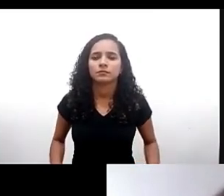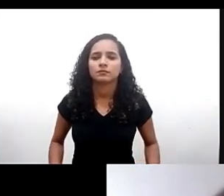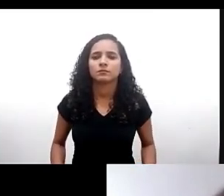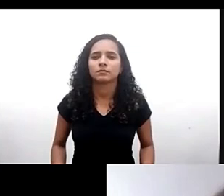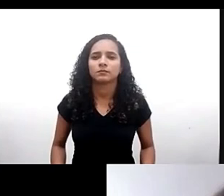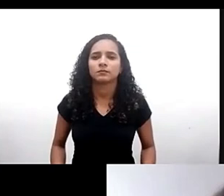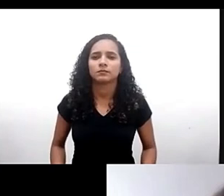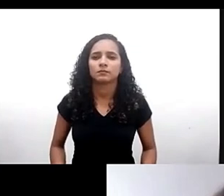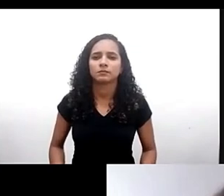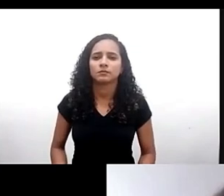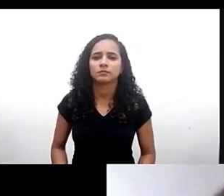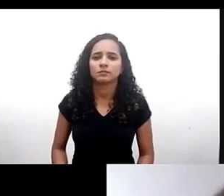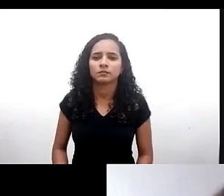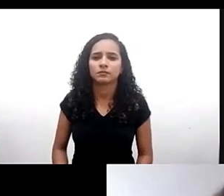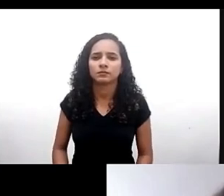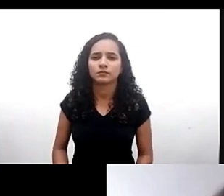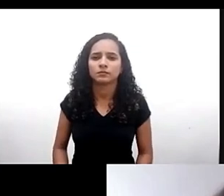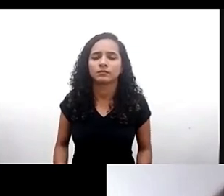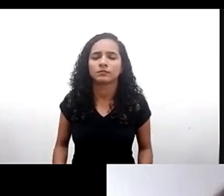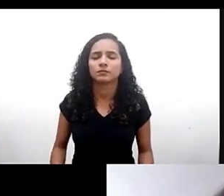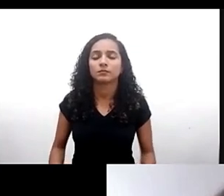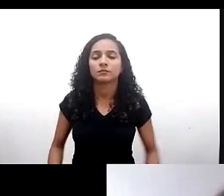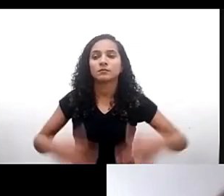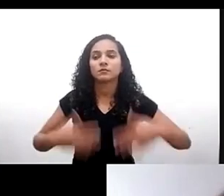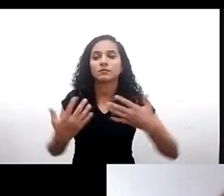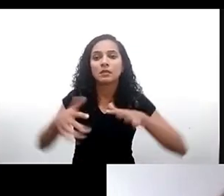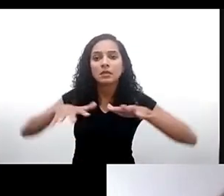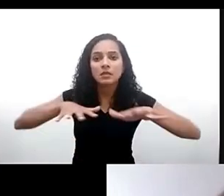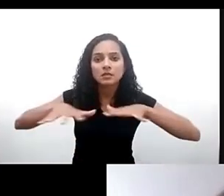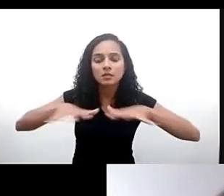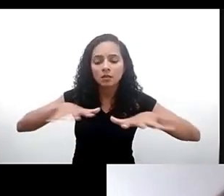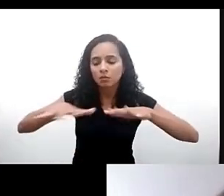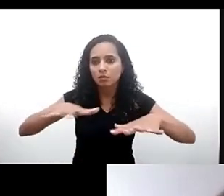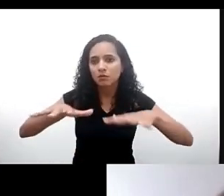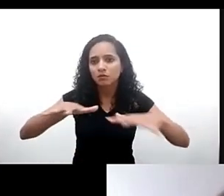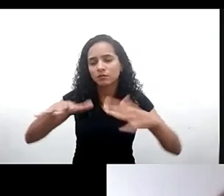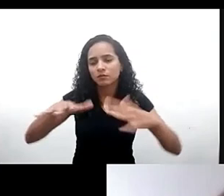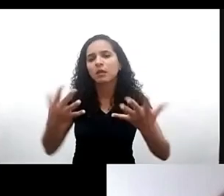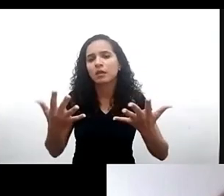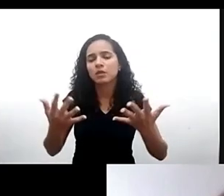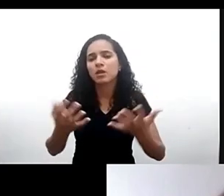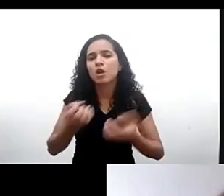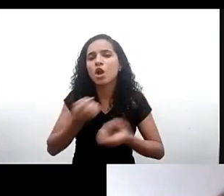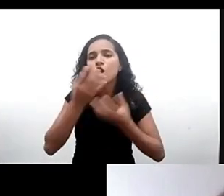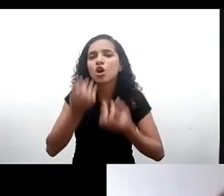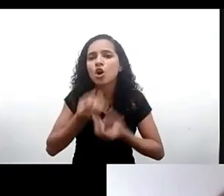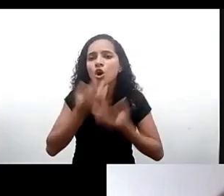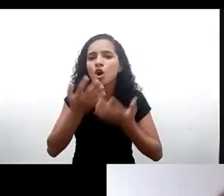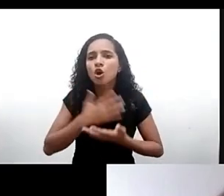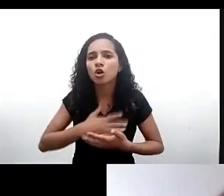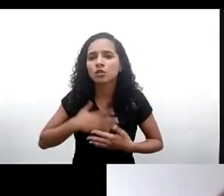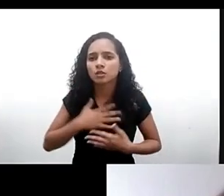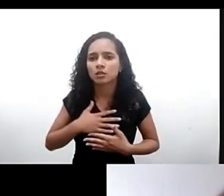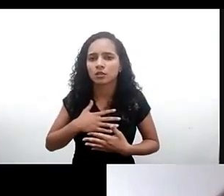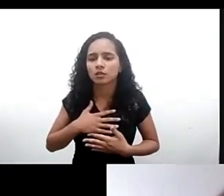benefícios e oportunidades de desenvolvimento na Matias. O que comentasse para as